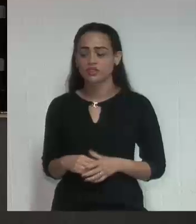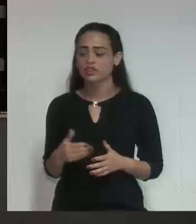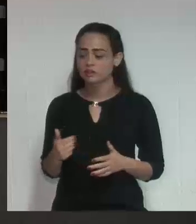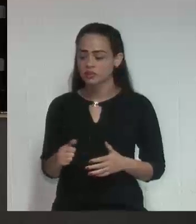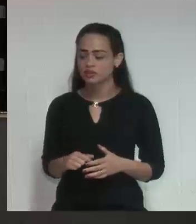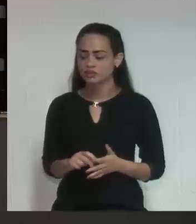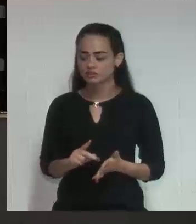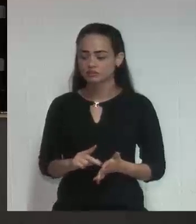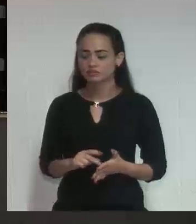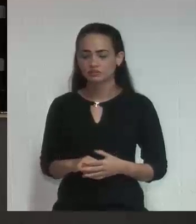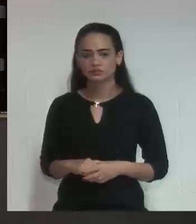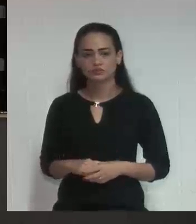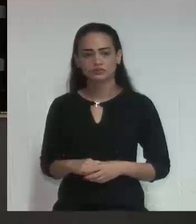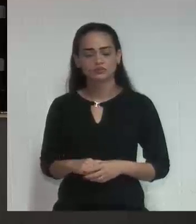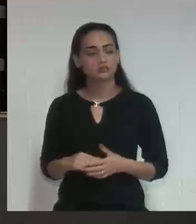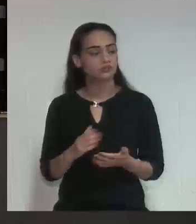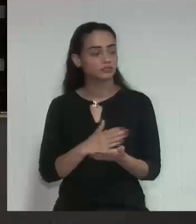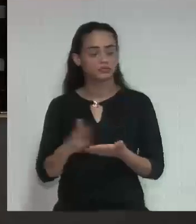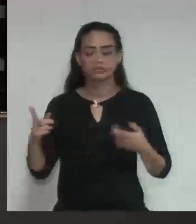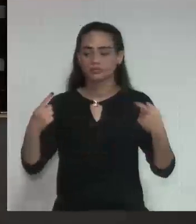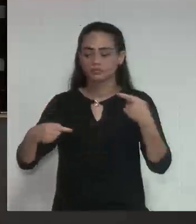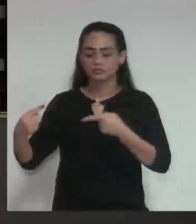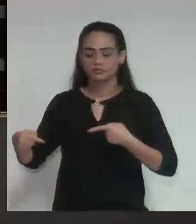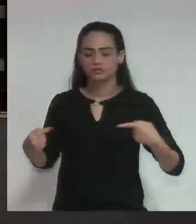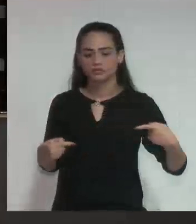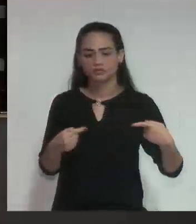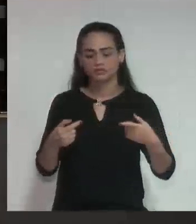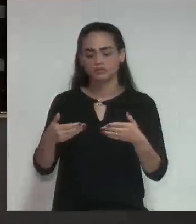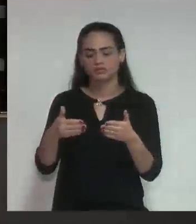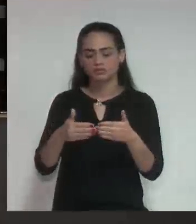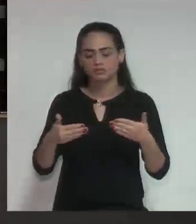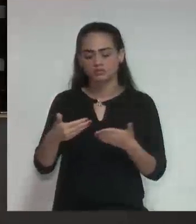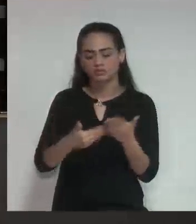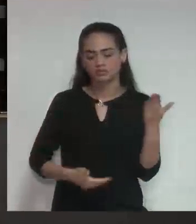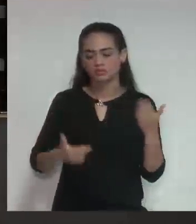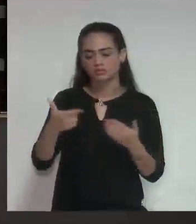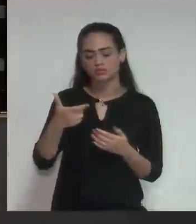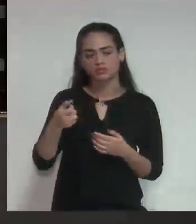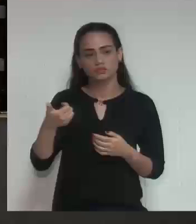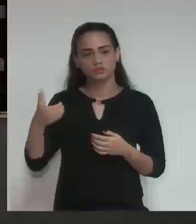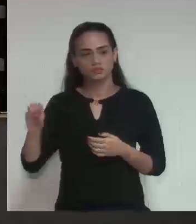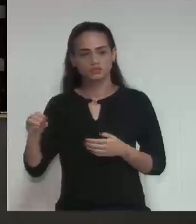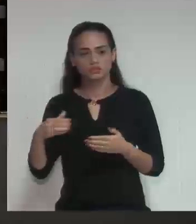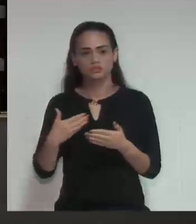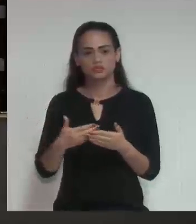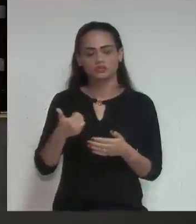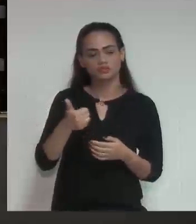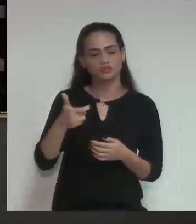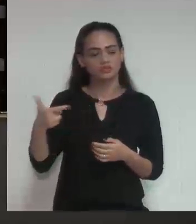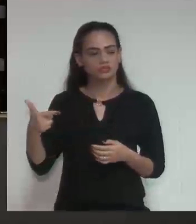Estão em discussões as moções número 210 a 2012. Algum vereador querendo discuti-las?